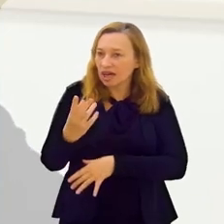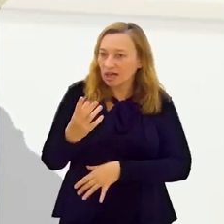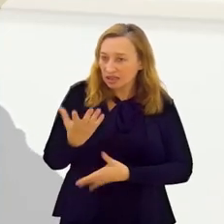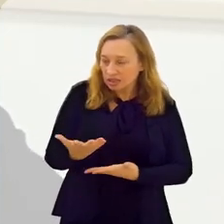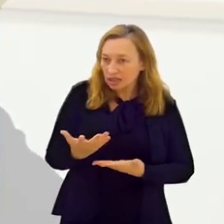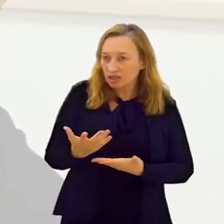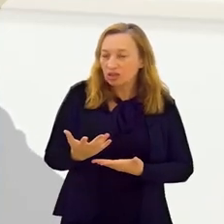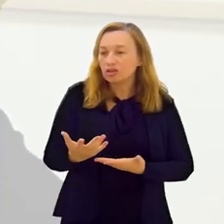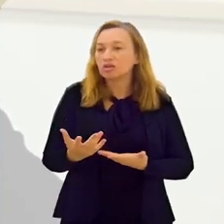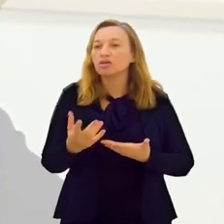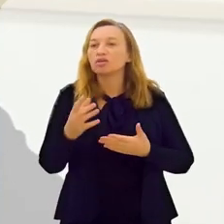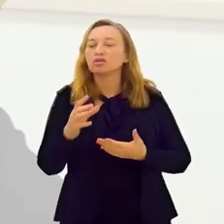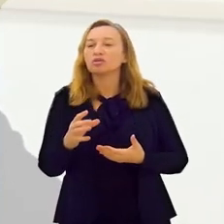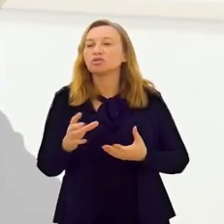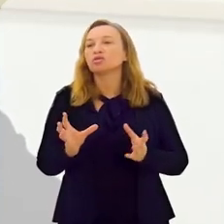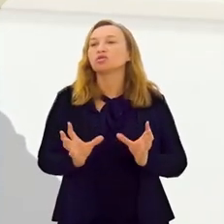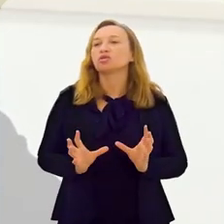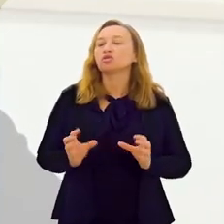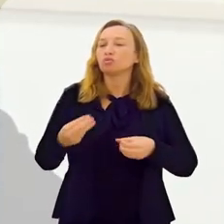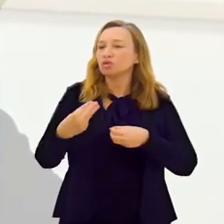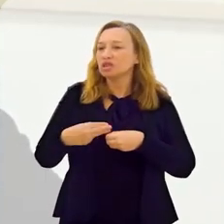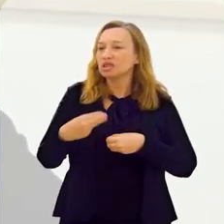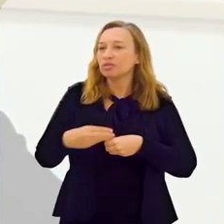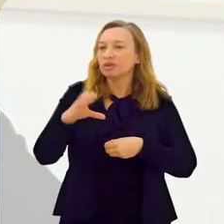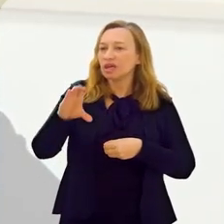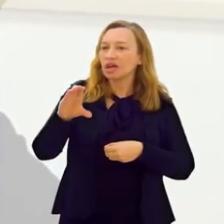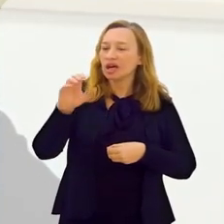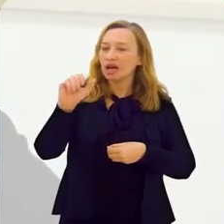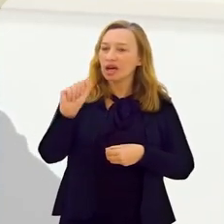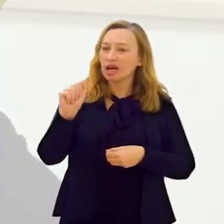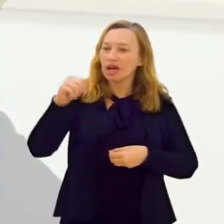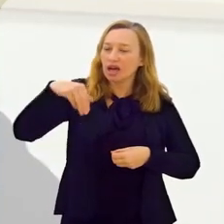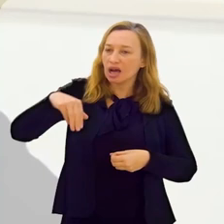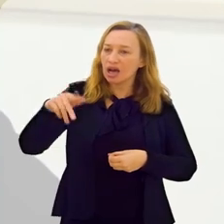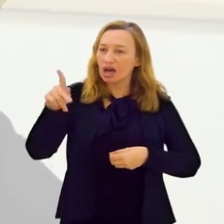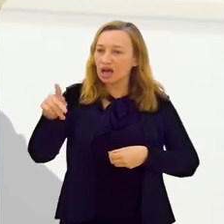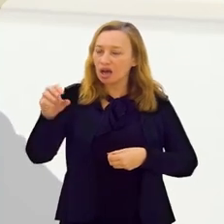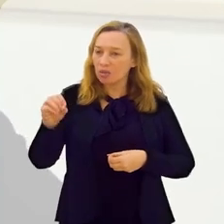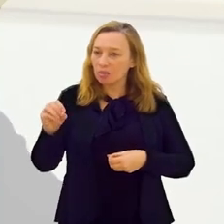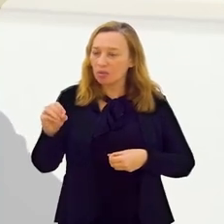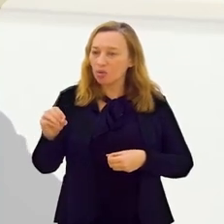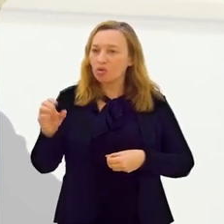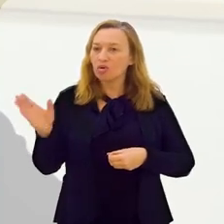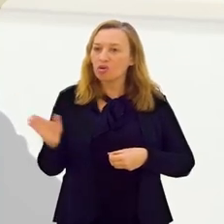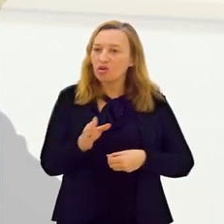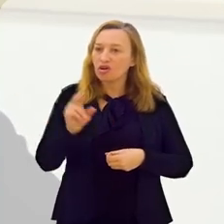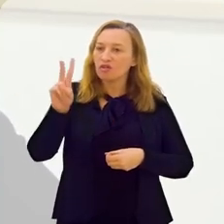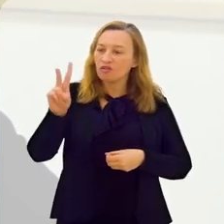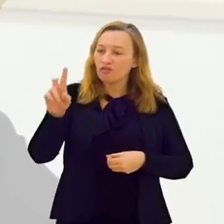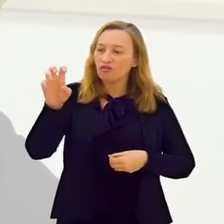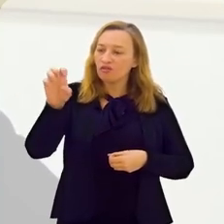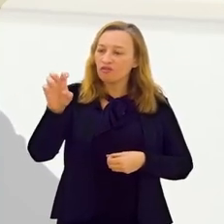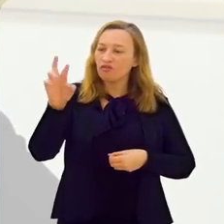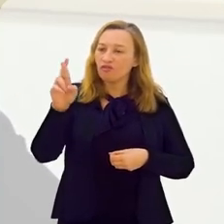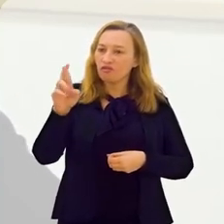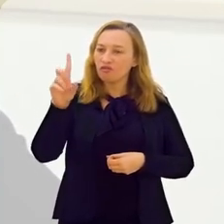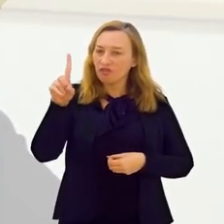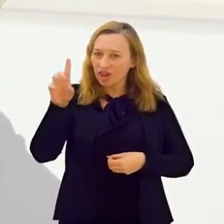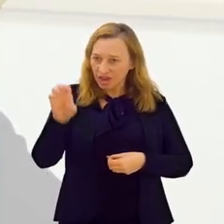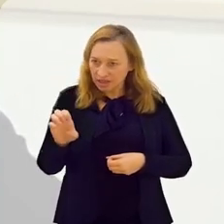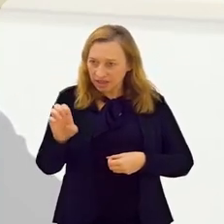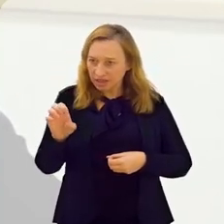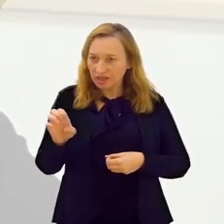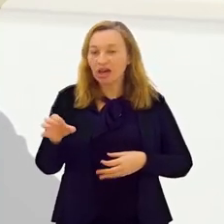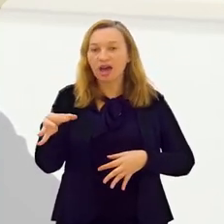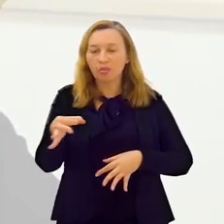uma moeda que foi criada no município de Campo Verde, que é um município muito bastante próspero, uma cidade pequena,